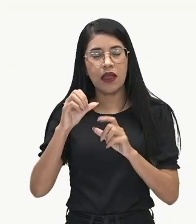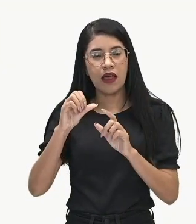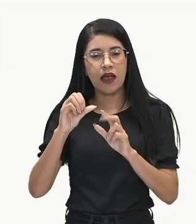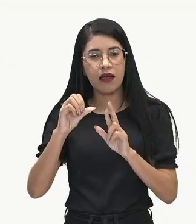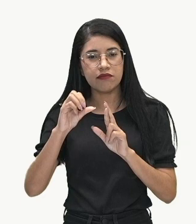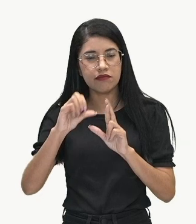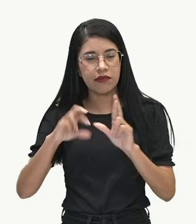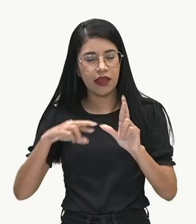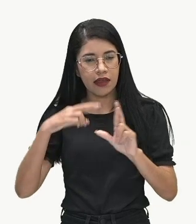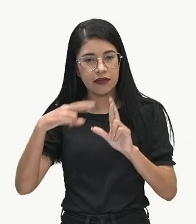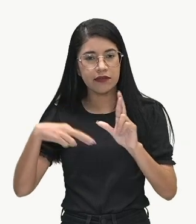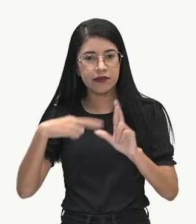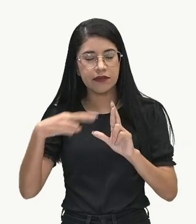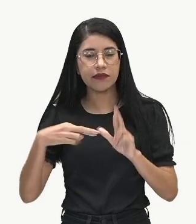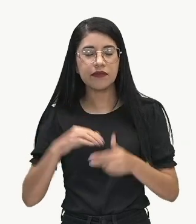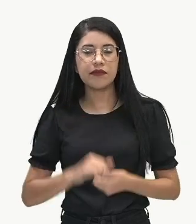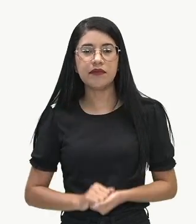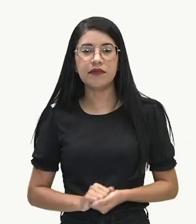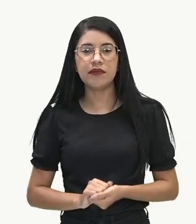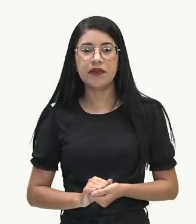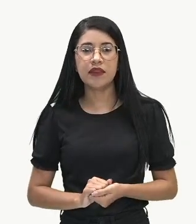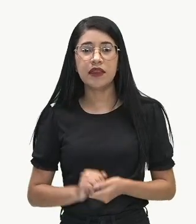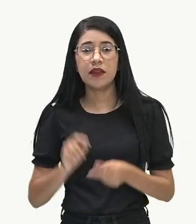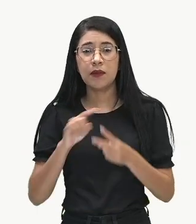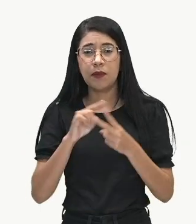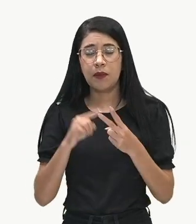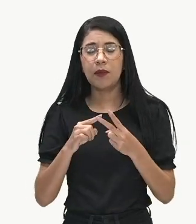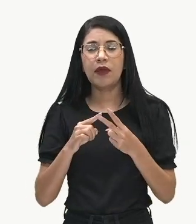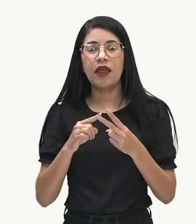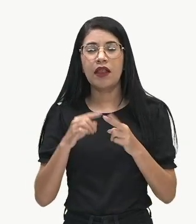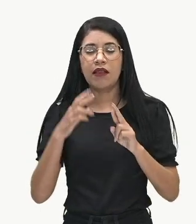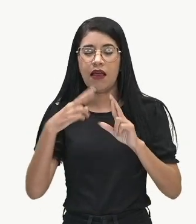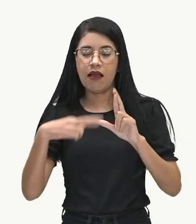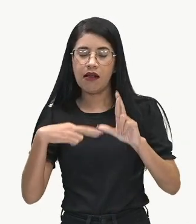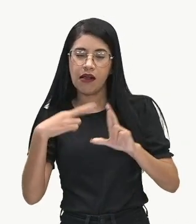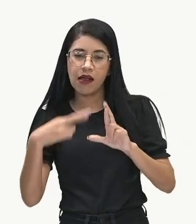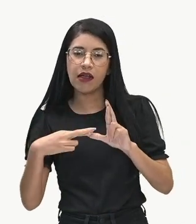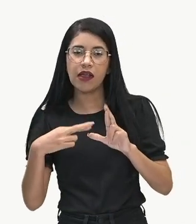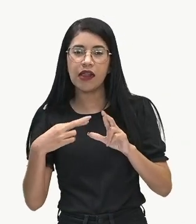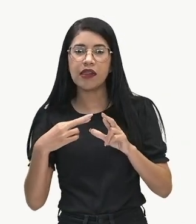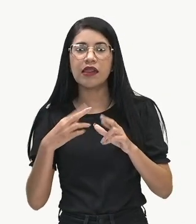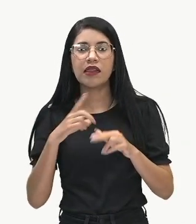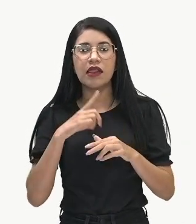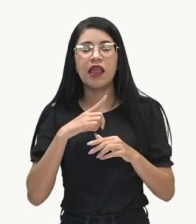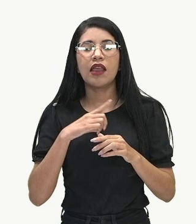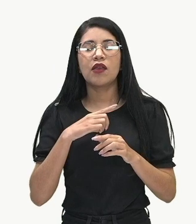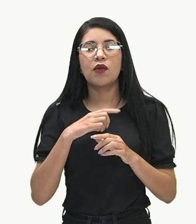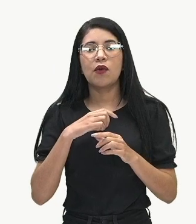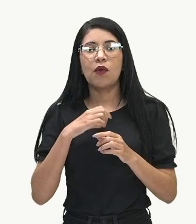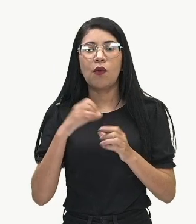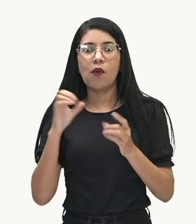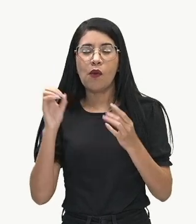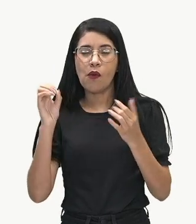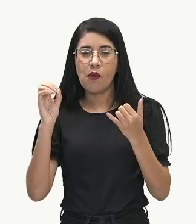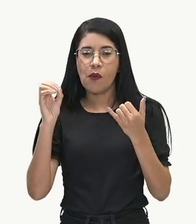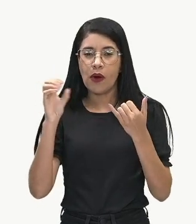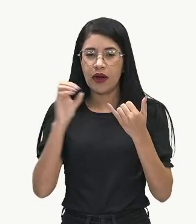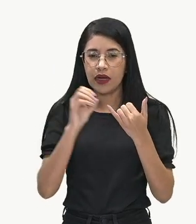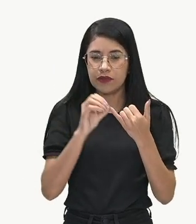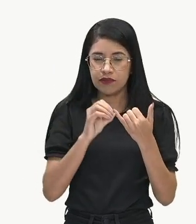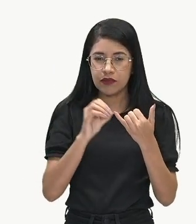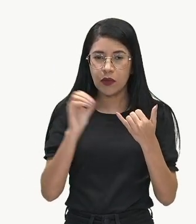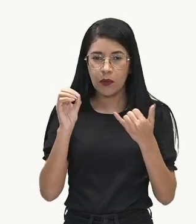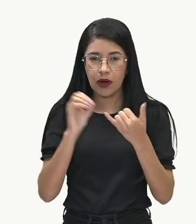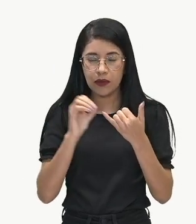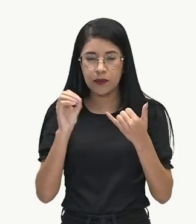O calor em uma reação química, como vocês já sabem, nós temos o processo endotérmico, que acabamos de falar.